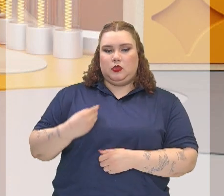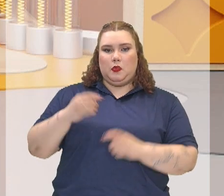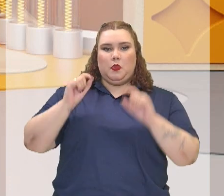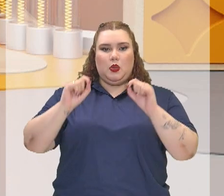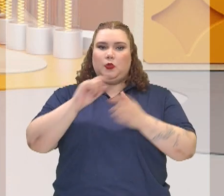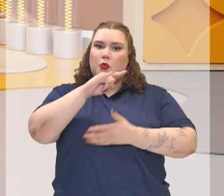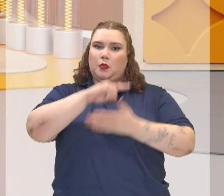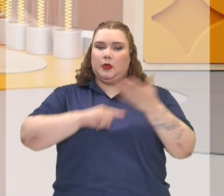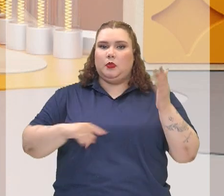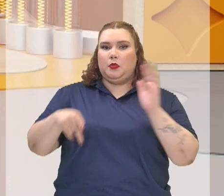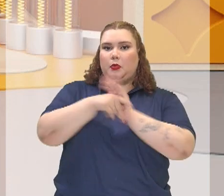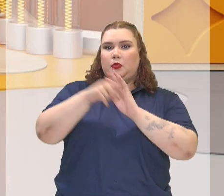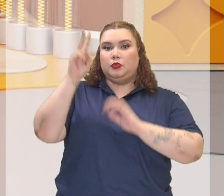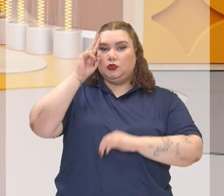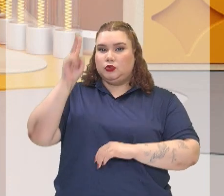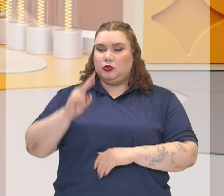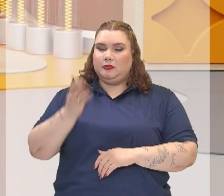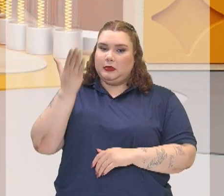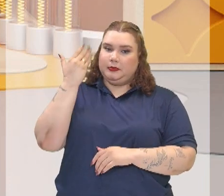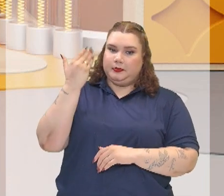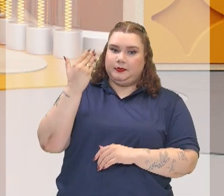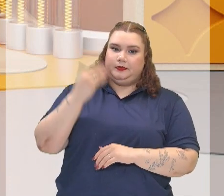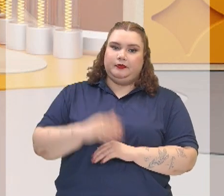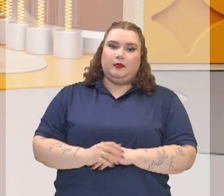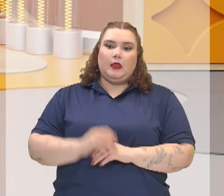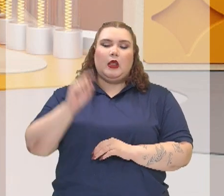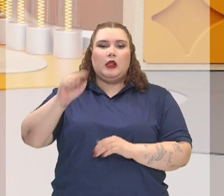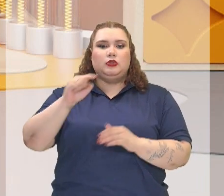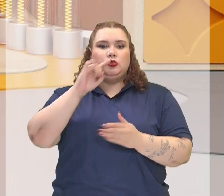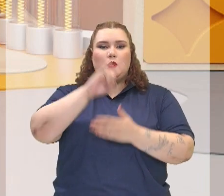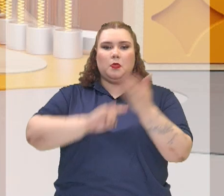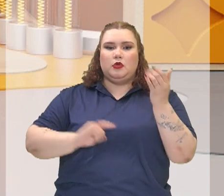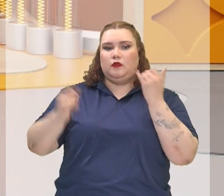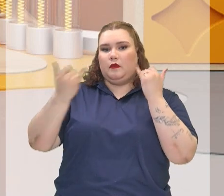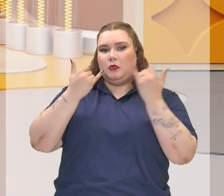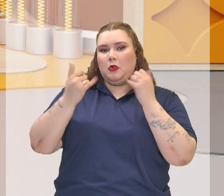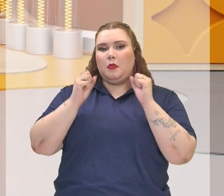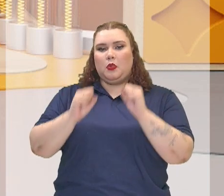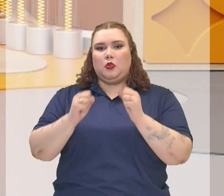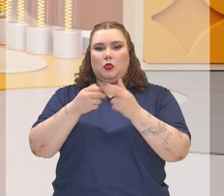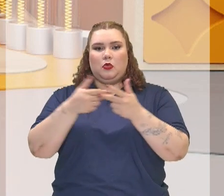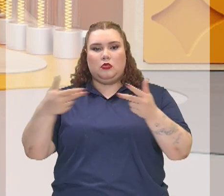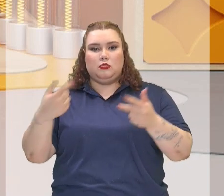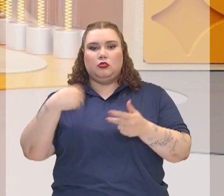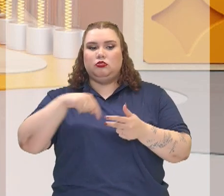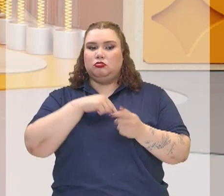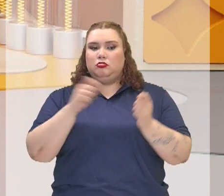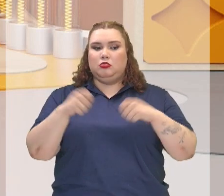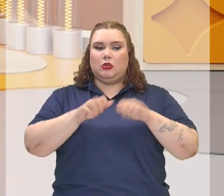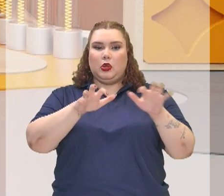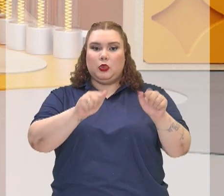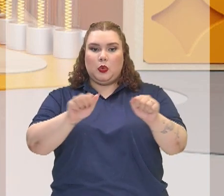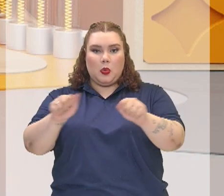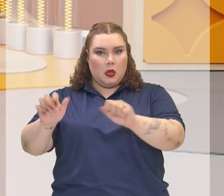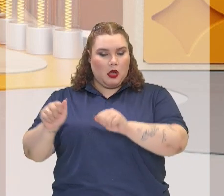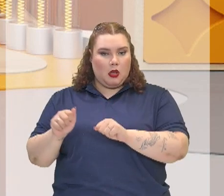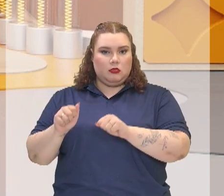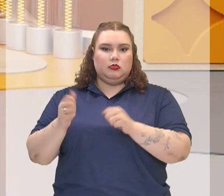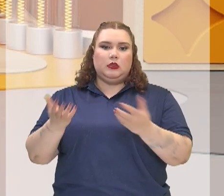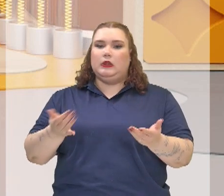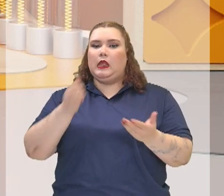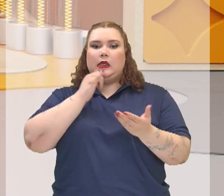históricas ou documentos históricos. Essas pistas podem ser coisas que podemos tocar,